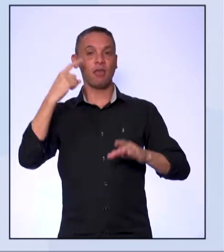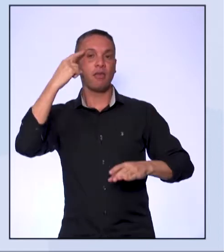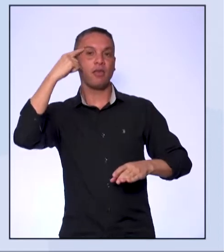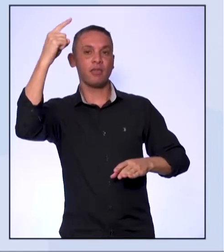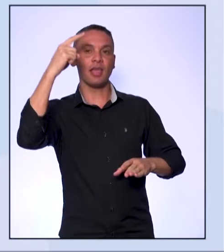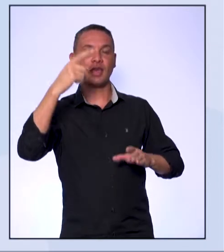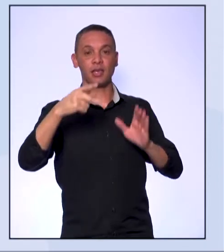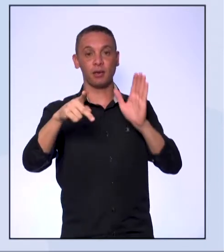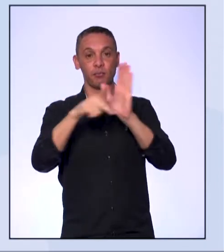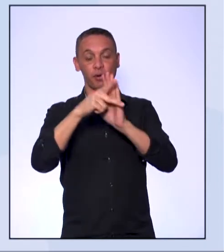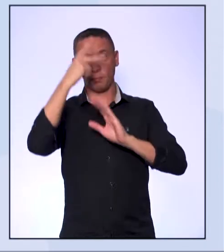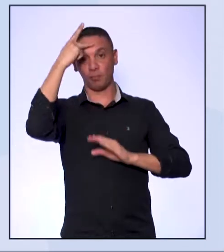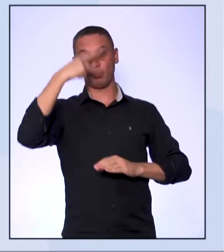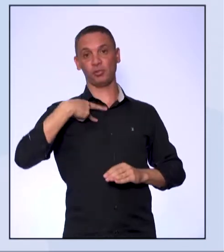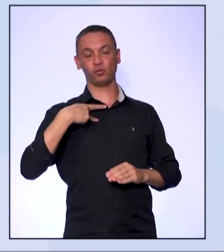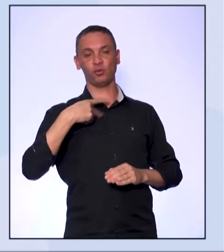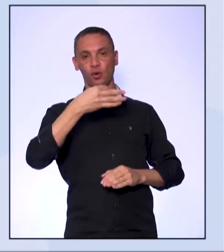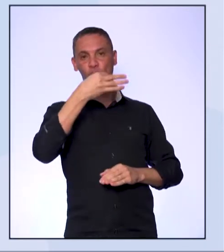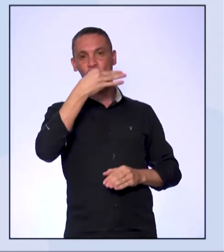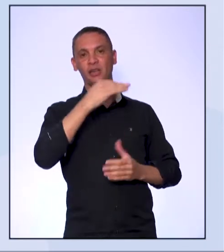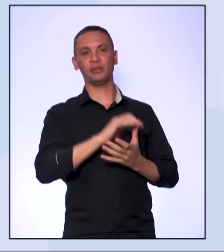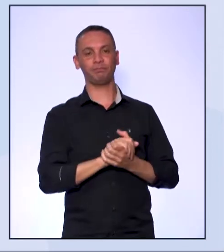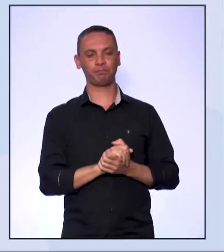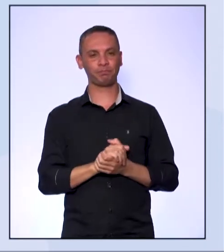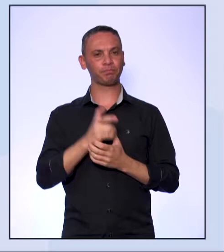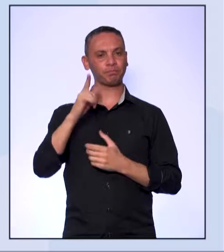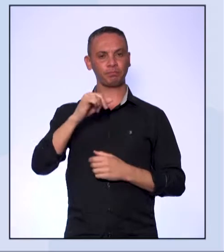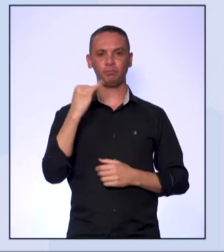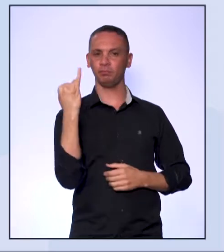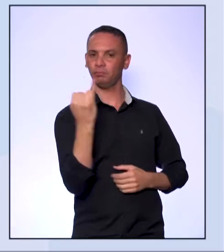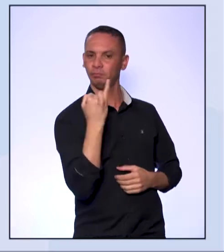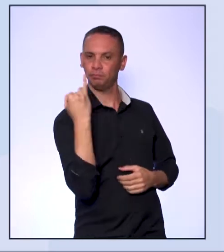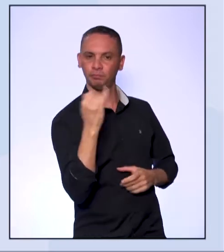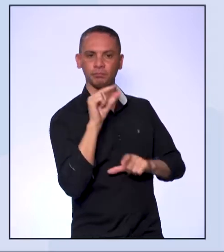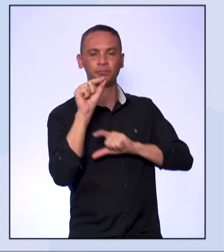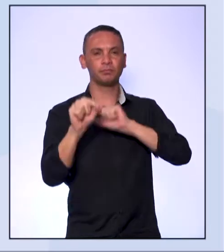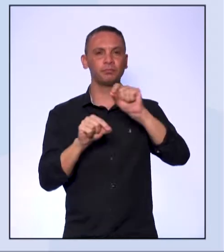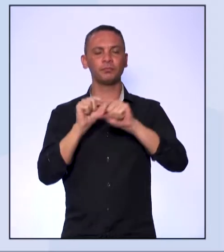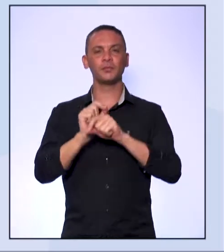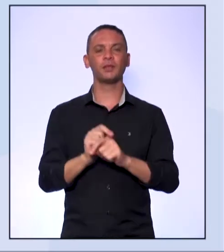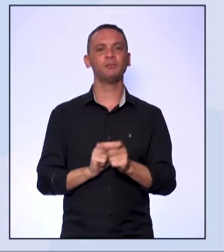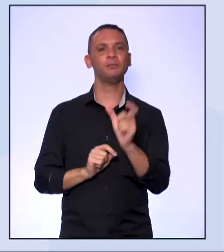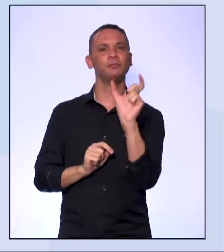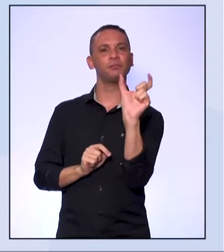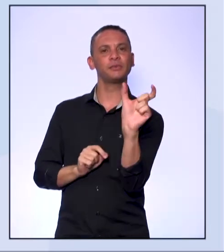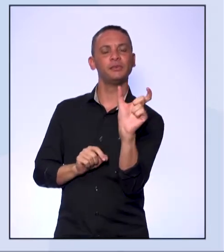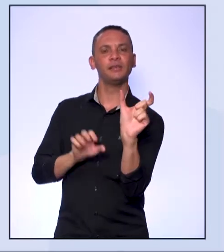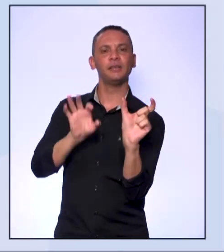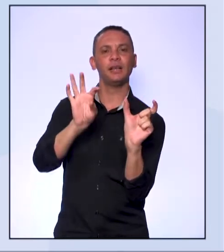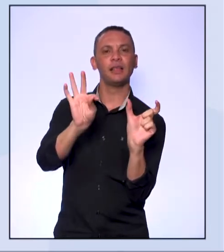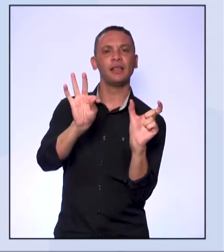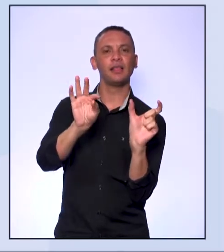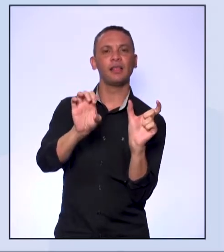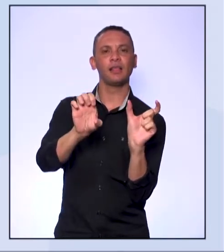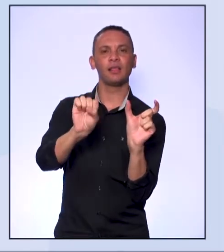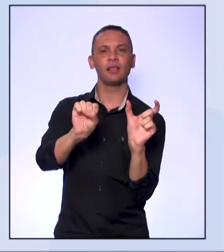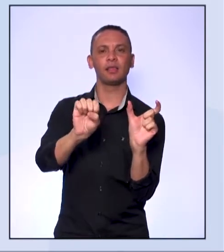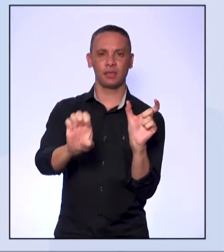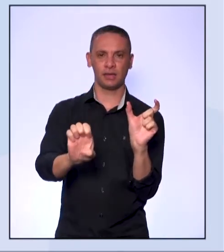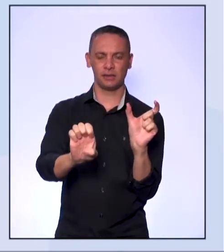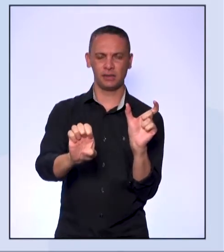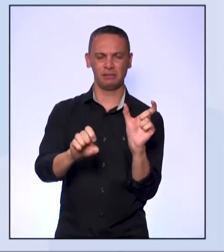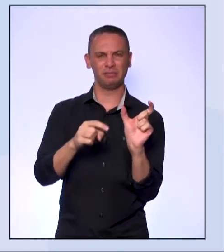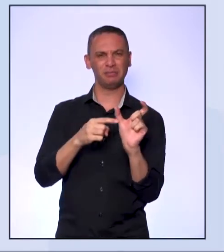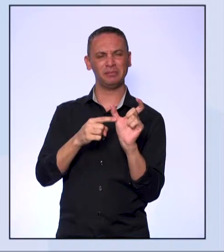Essa posição fica marcada. Outro elemento importante para a construção de um artigo de opinião é a tese. Qual